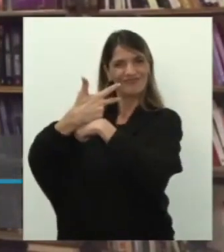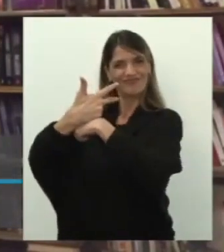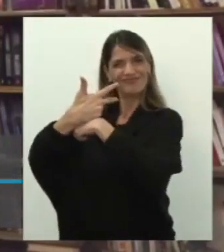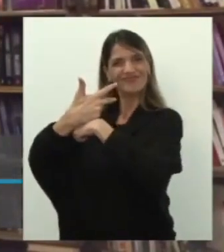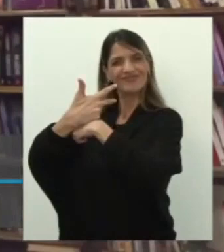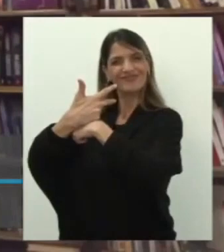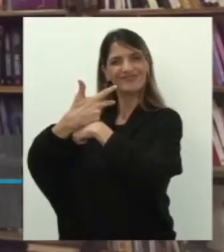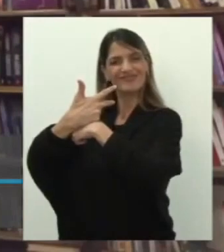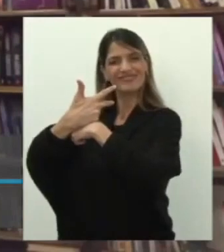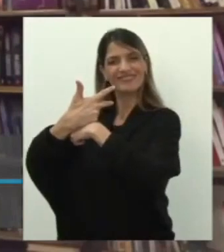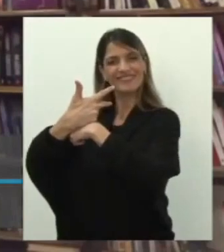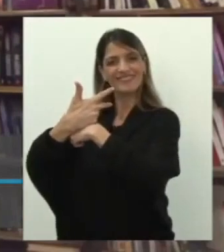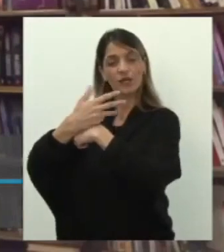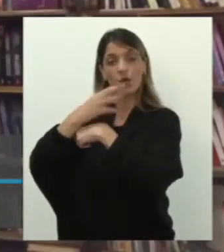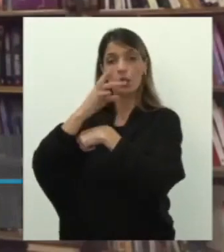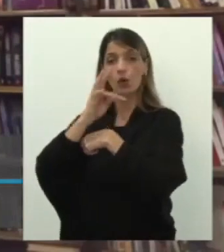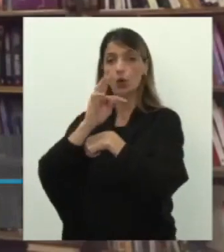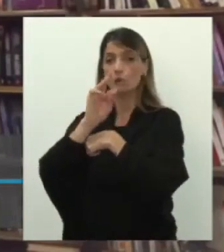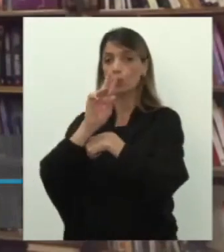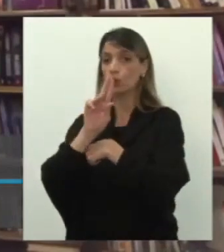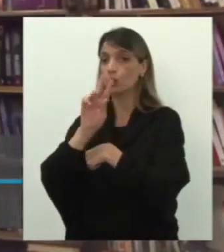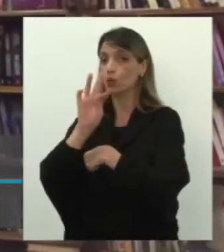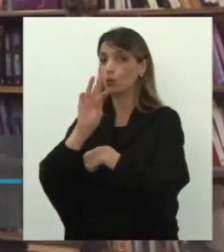vídeos, tutoriais,